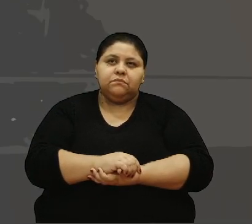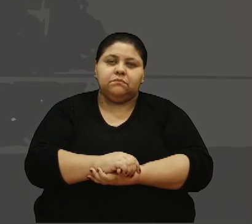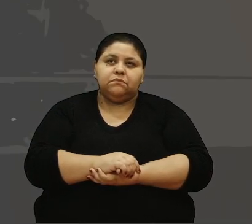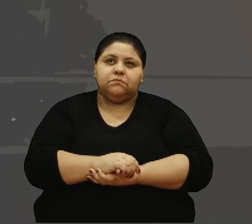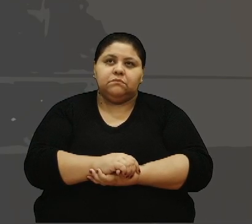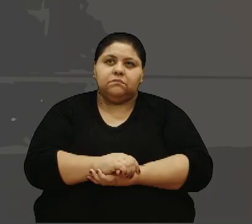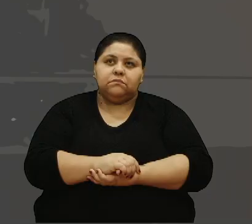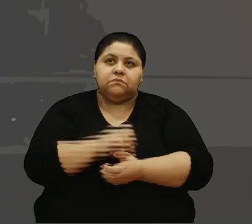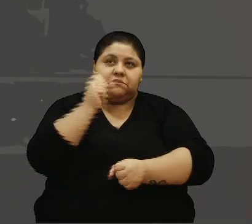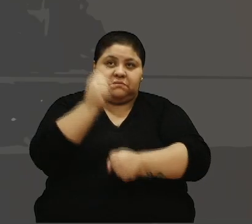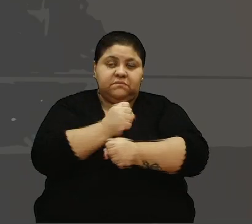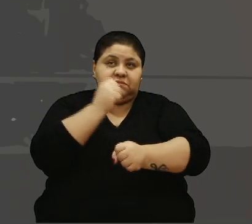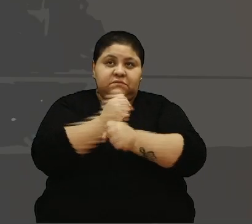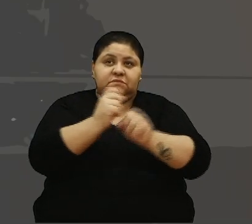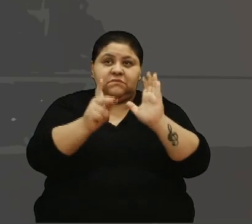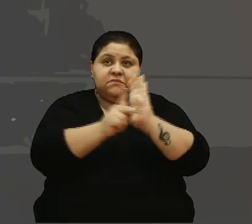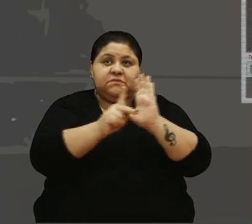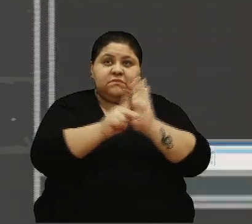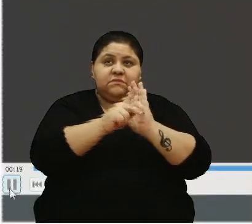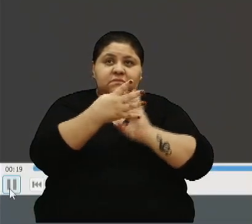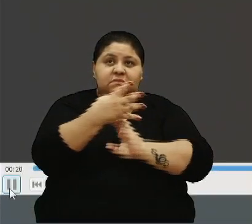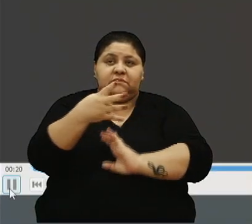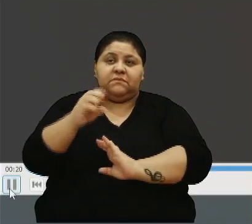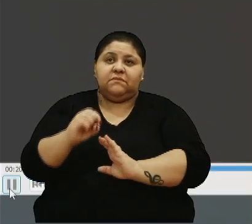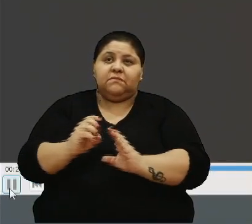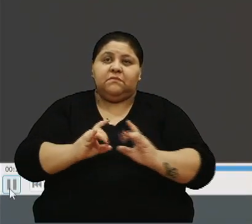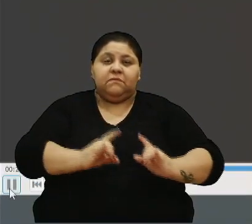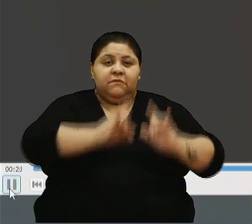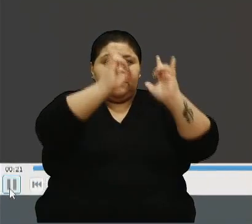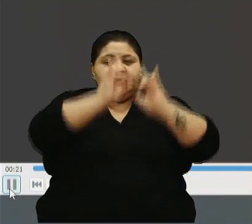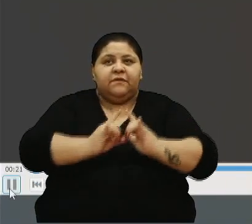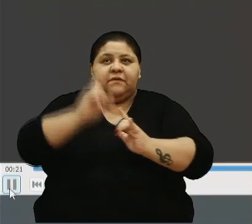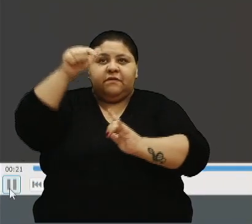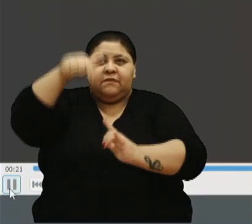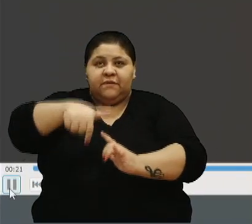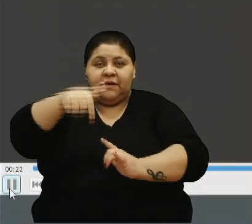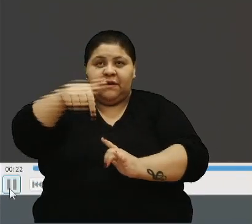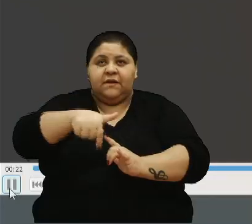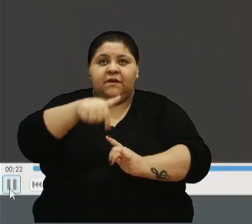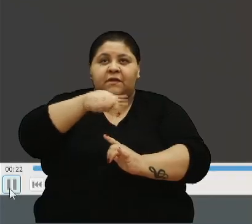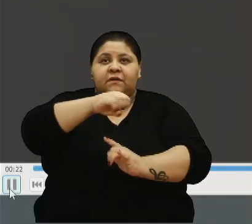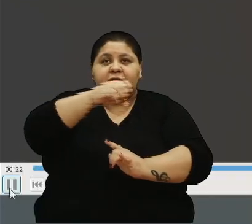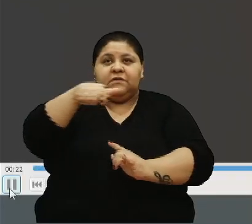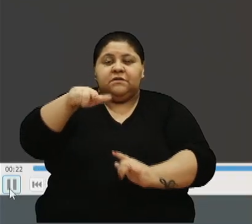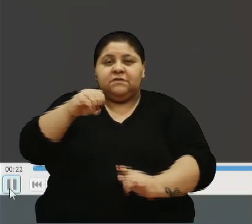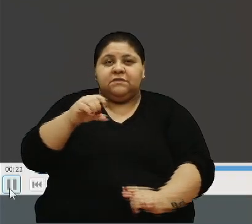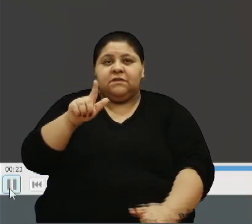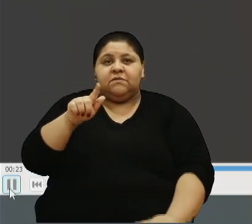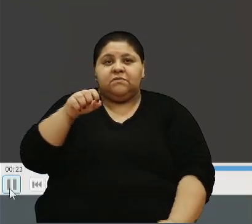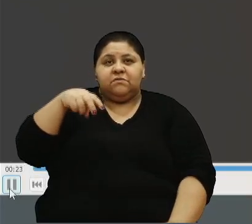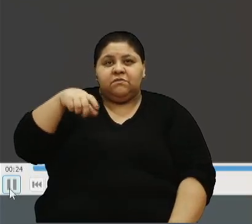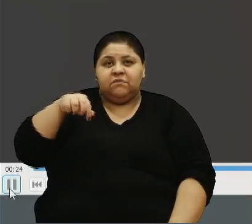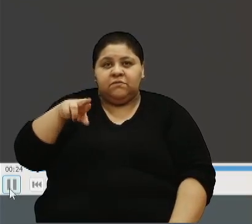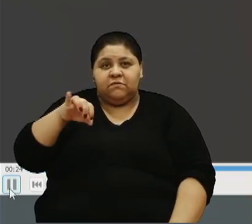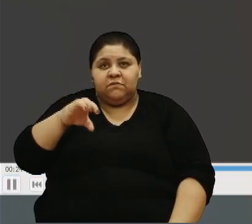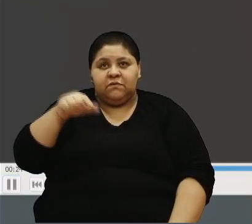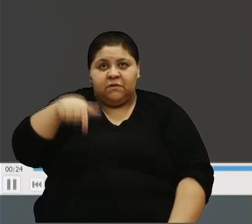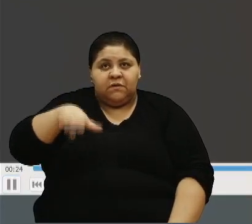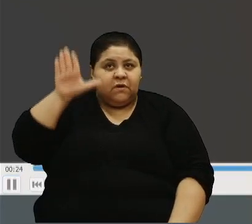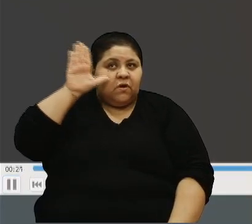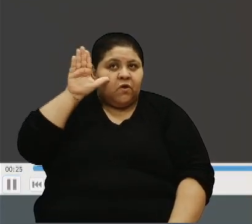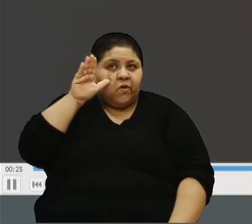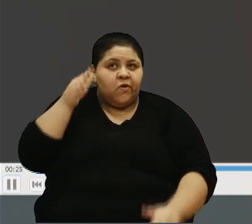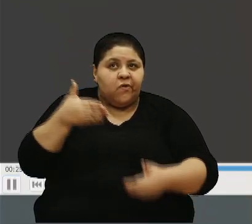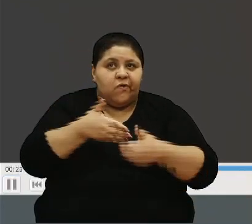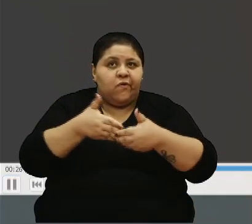As obras do Minha Casa Minha Vida, 440 apartamentos aqui no São Genaro. Vim dar uma conferida aqui, estou acompanhado então